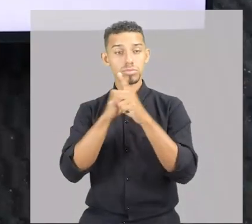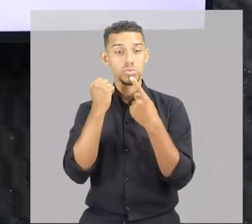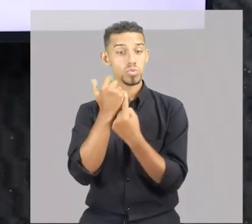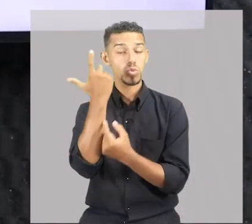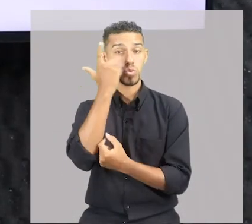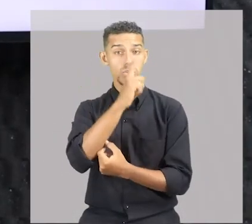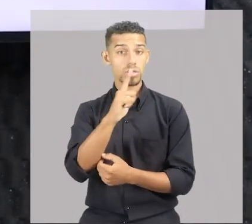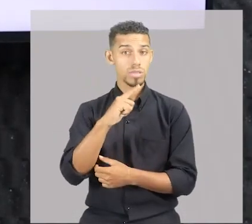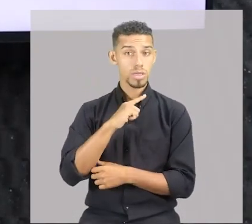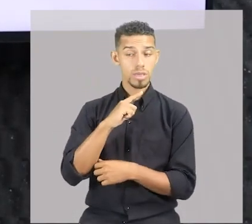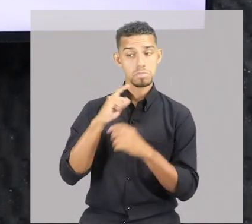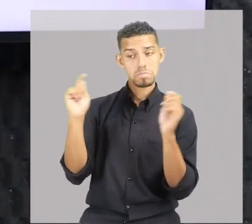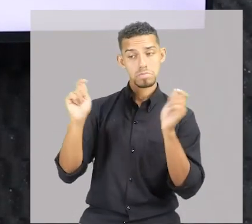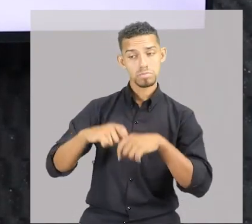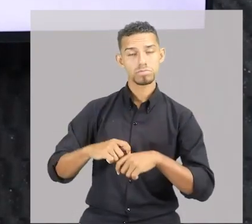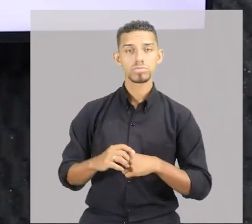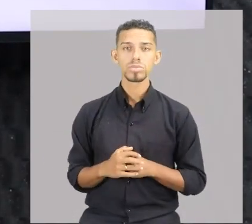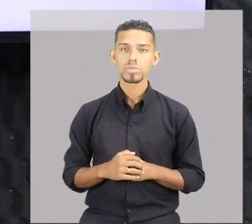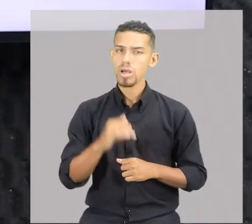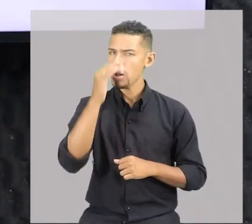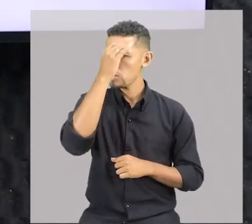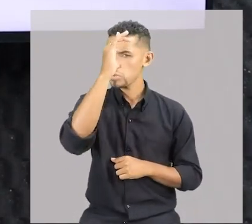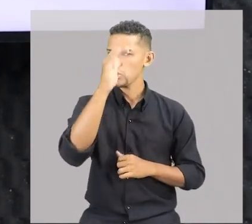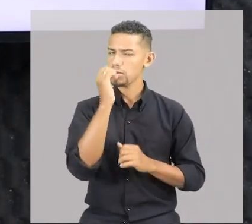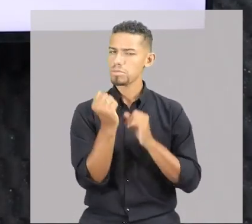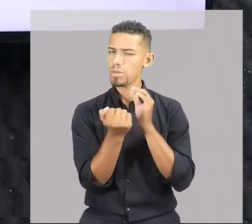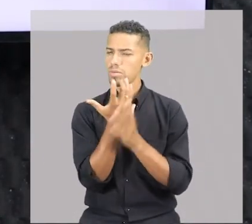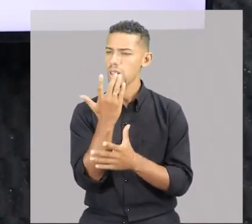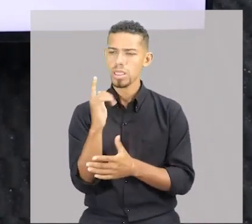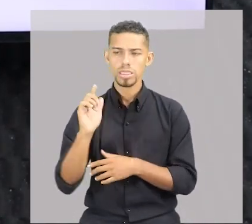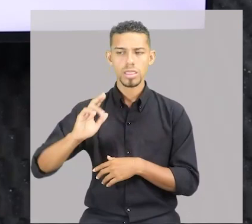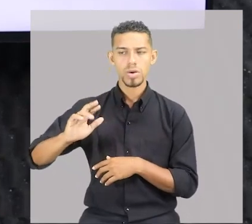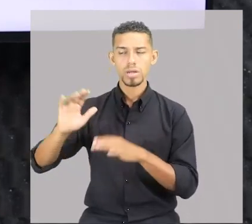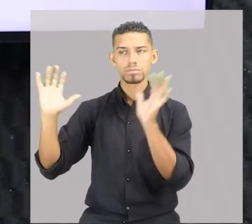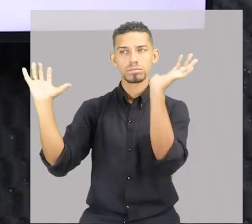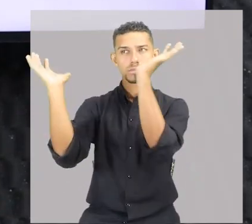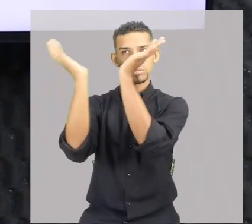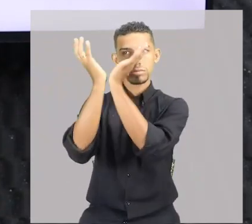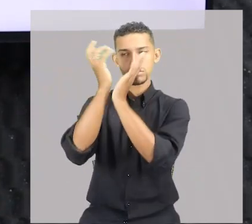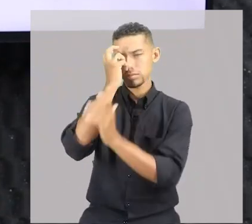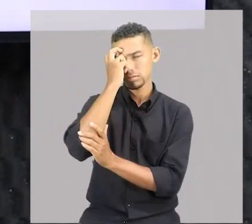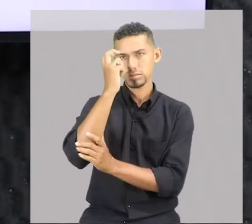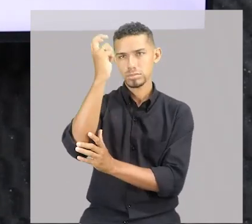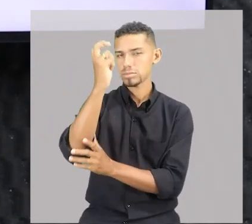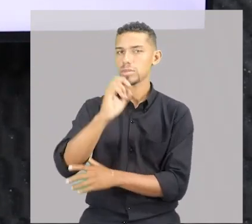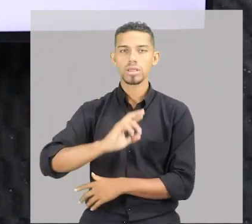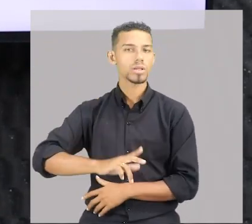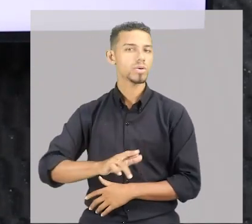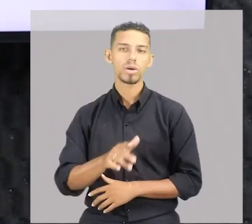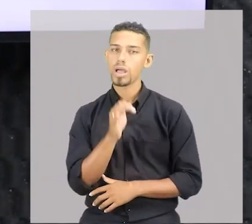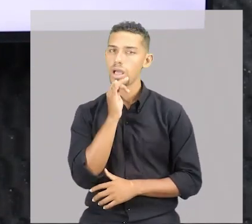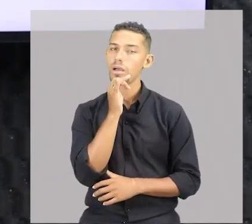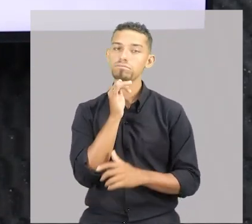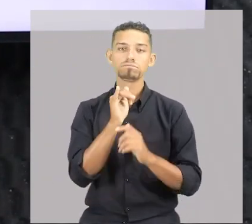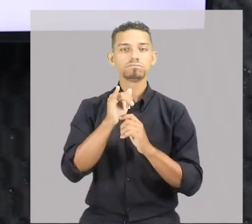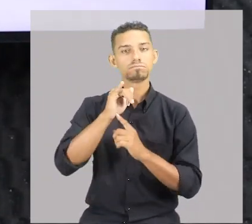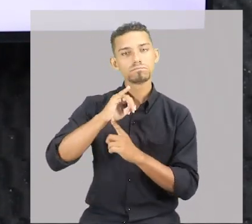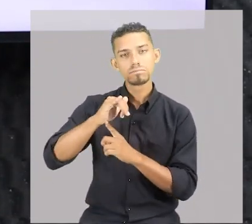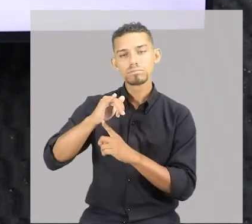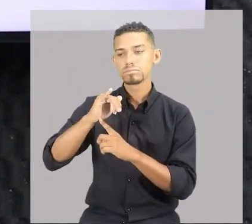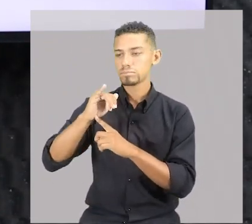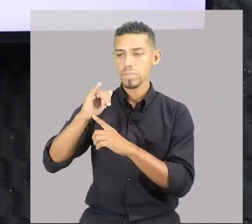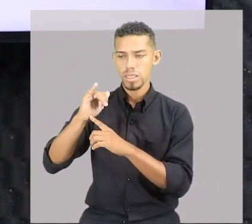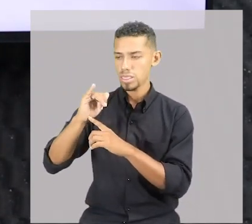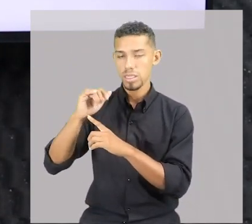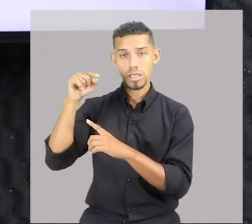alcance. Então, muitas vezes, a cultura popular não é uma cultura produzida por uma elite intelectual. Você pega, por exemplo, bumba boi, tambor de crioula, não